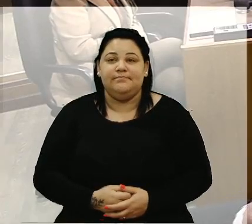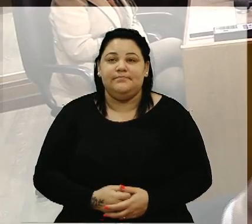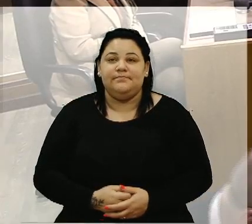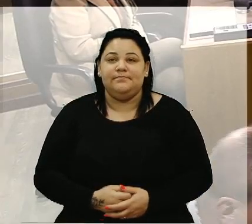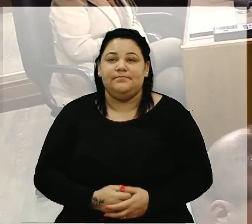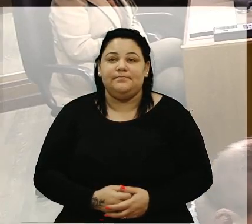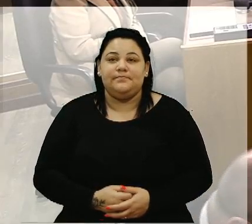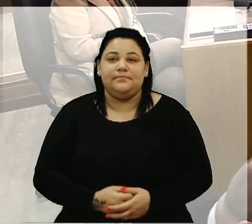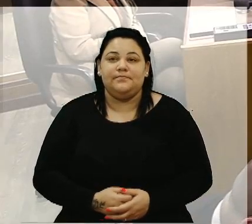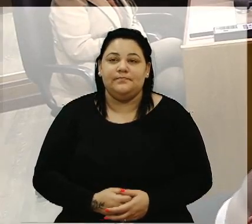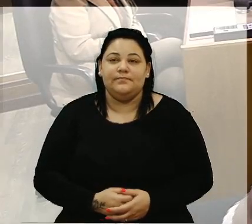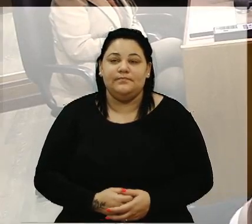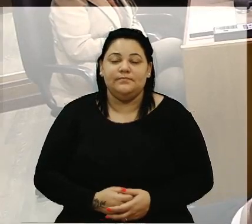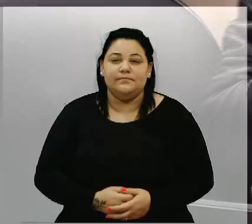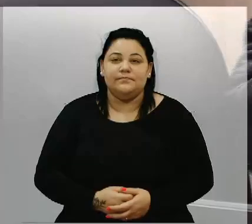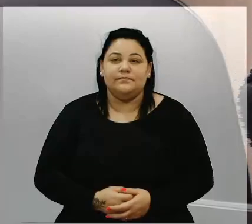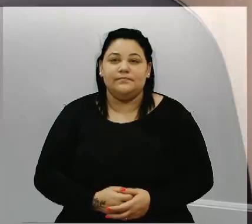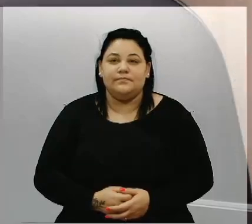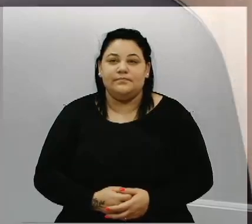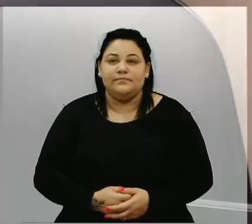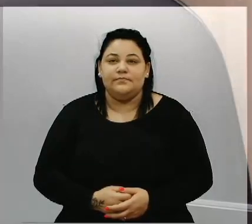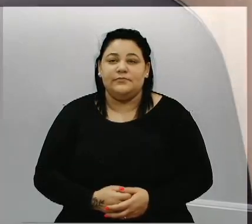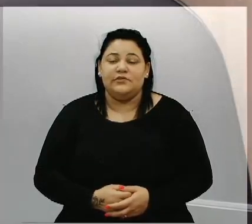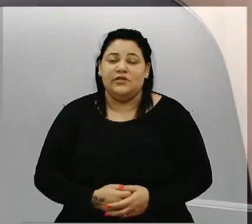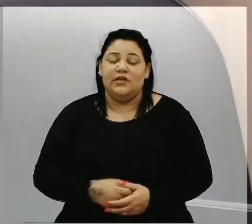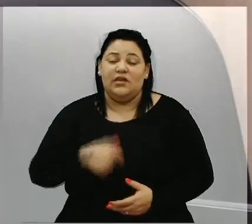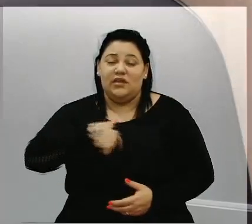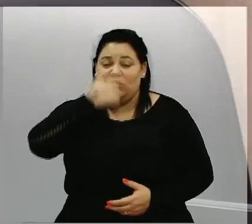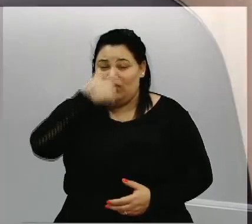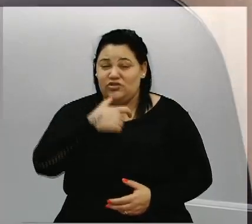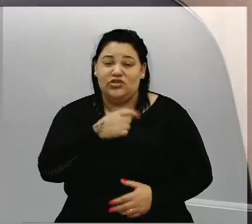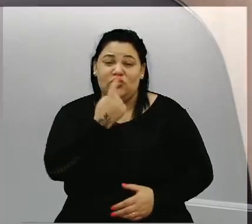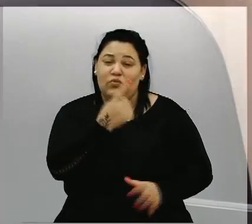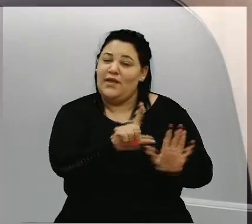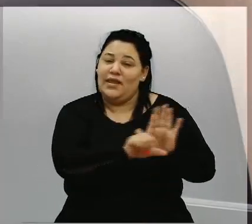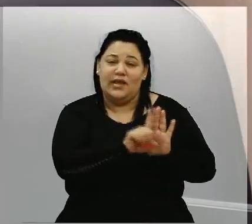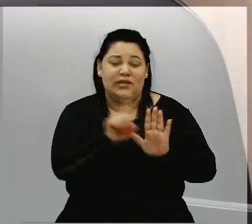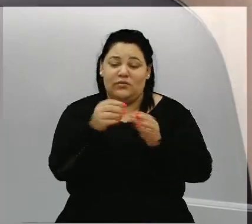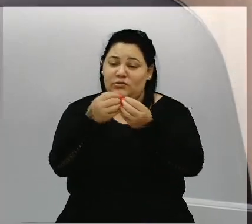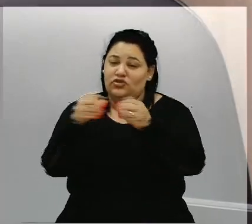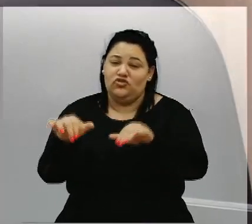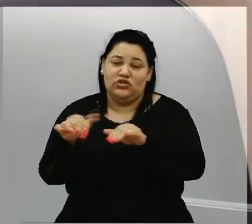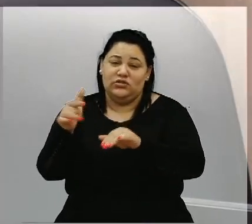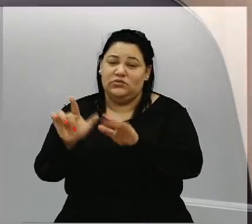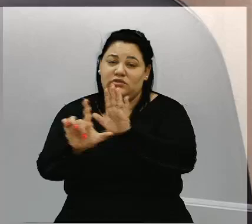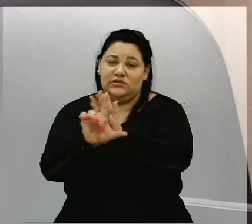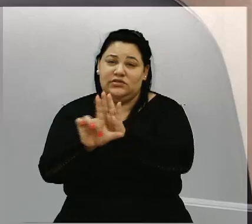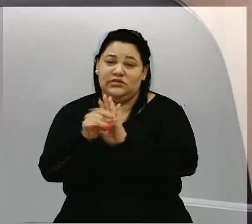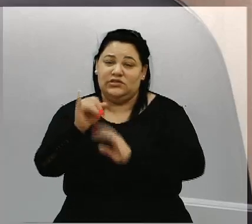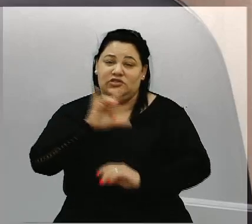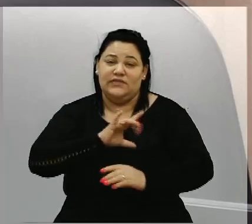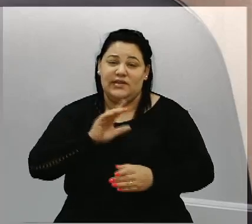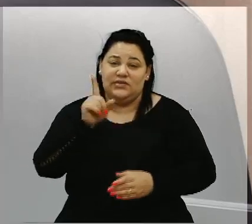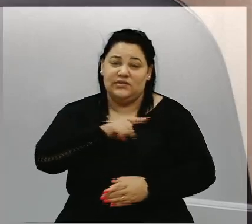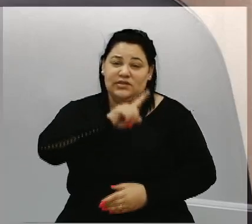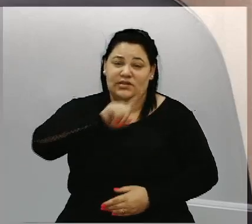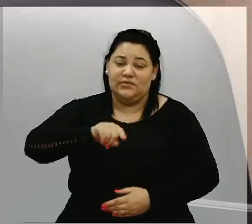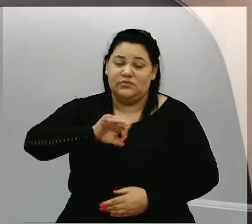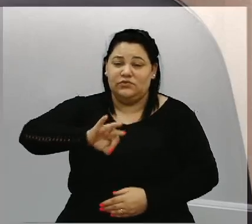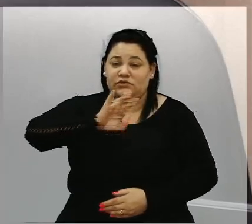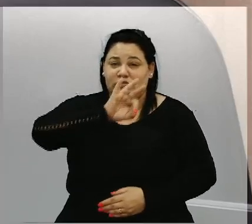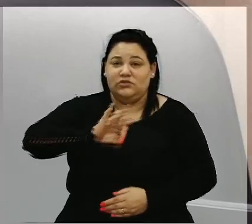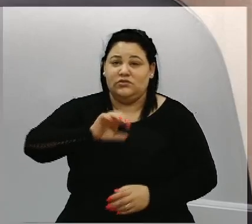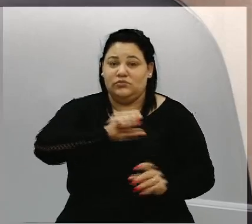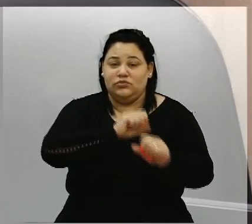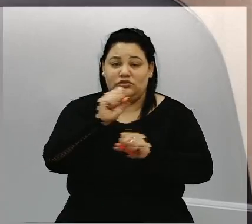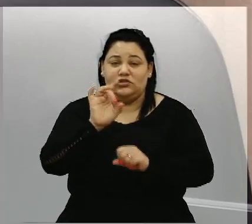acredito que uma lei não desconstitui a outra. Se nós tivéssemos um veto parcial aqui, poderia ser somente a soma aqui